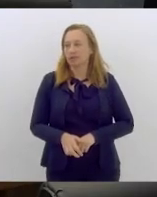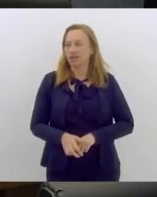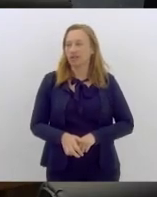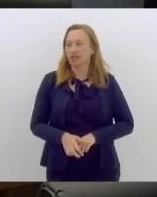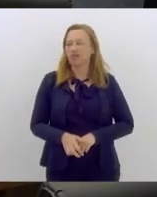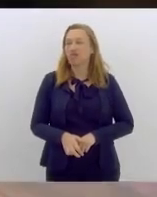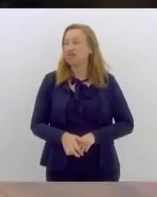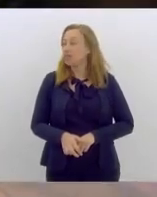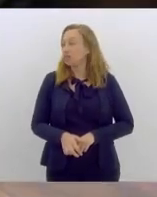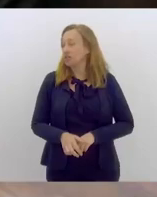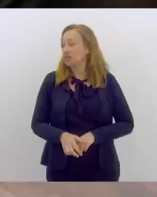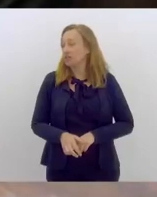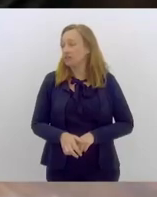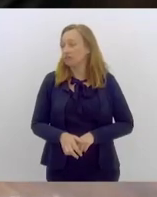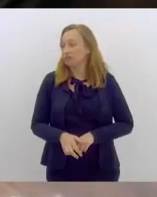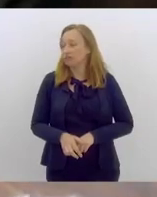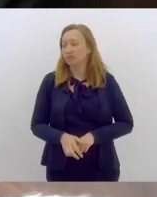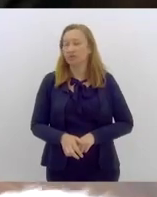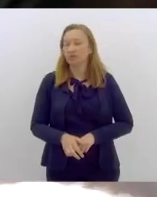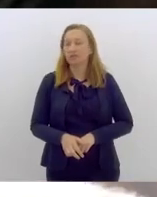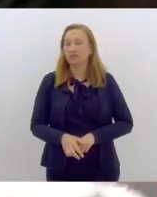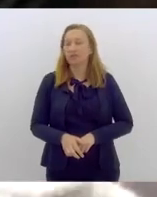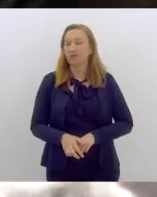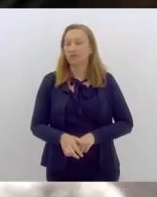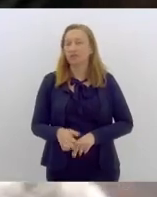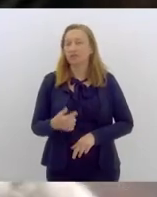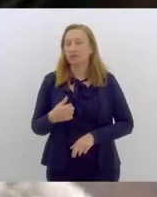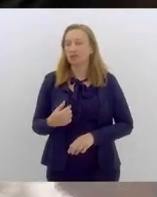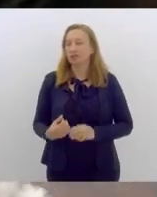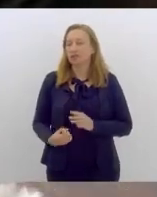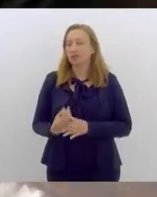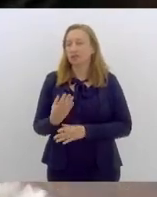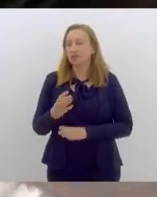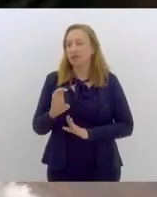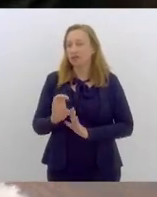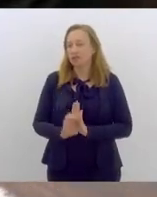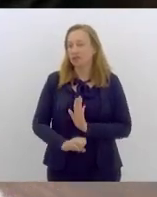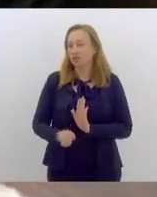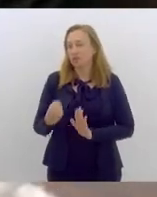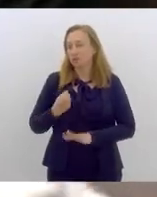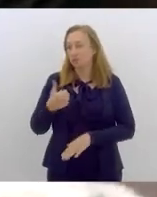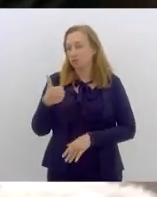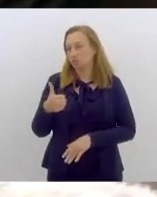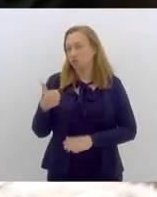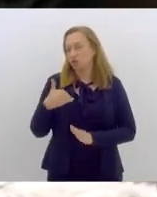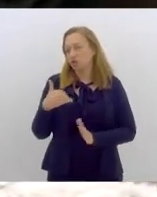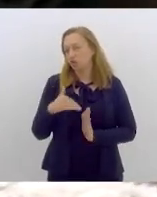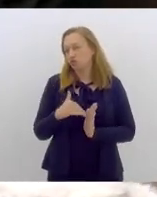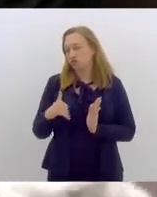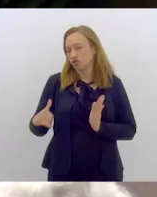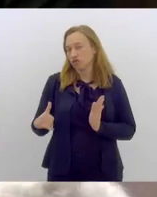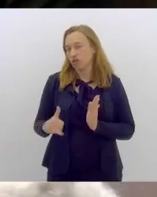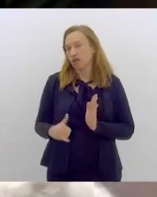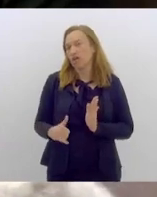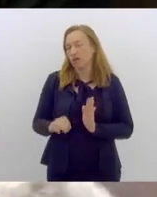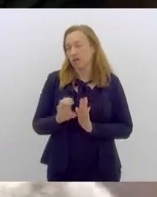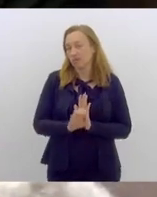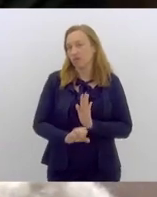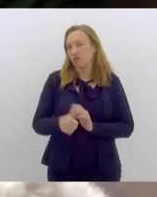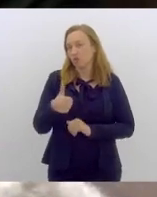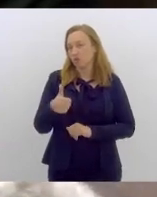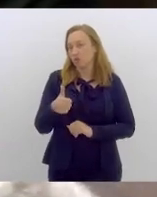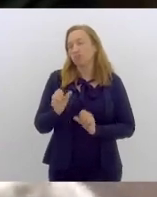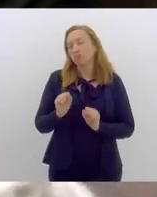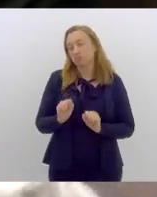Senhora Presidente, como eu sou autor da emenda número 1, eu vou retirar a emenda 1